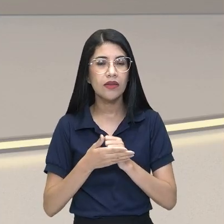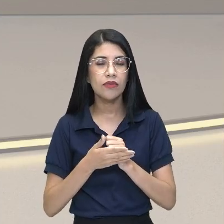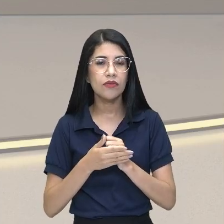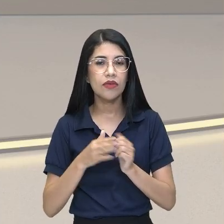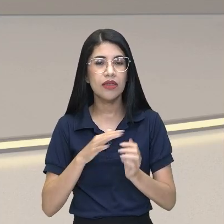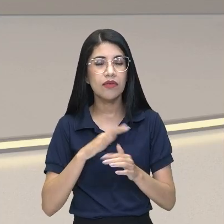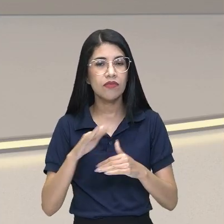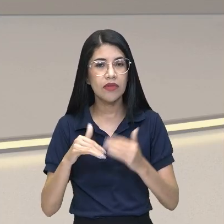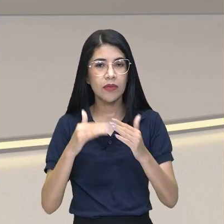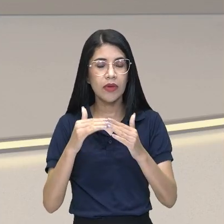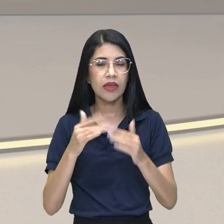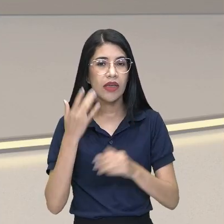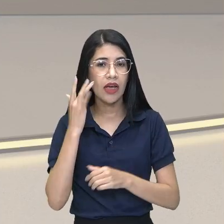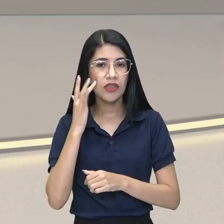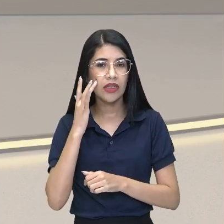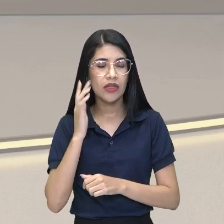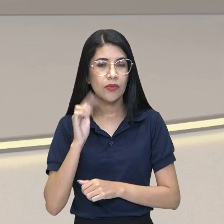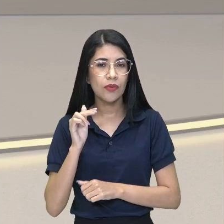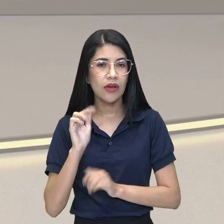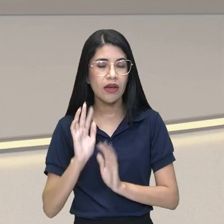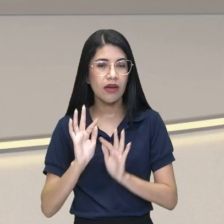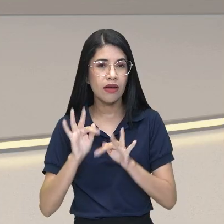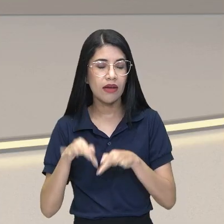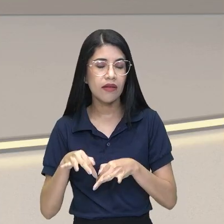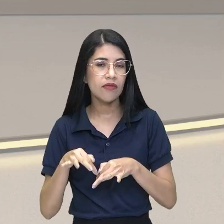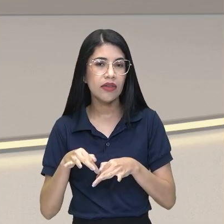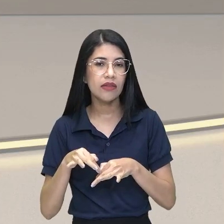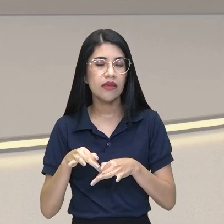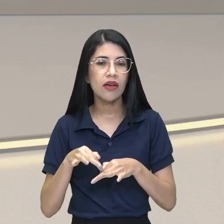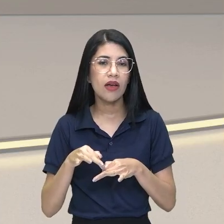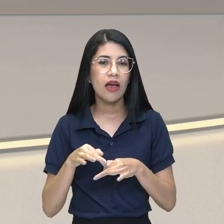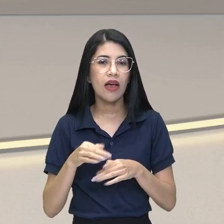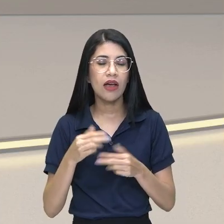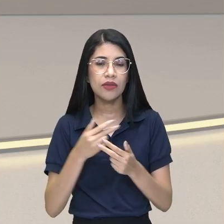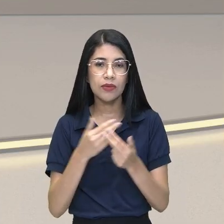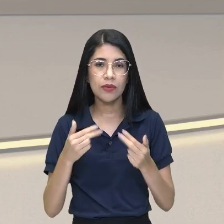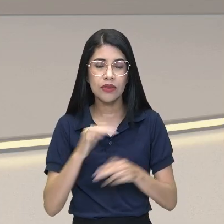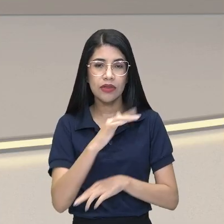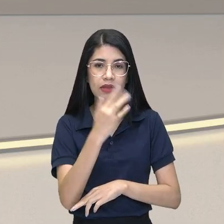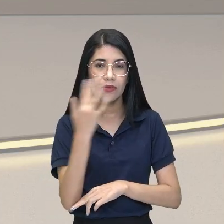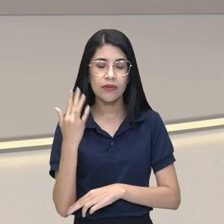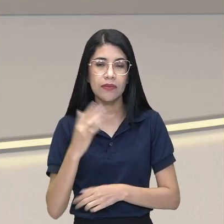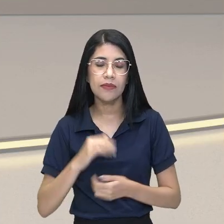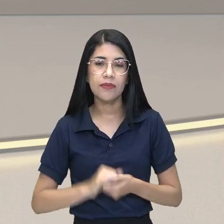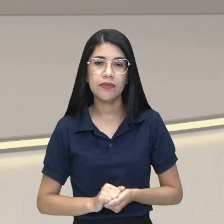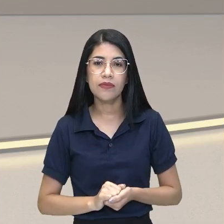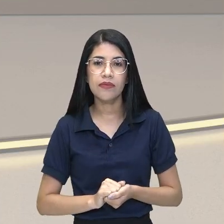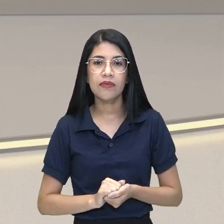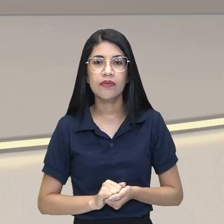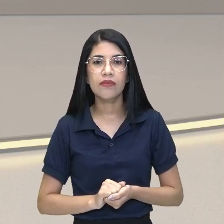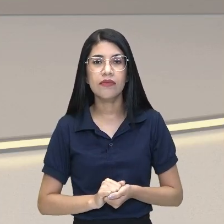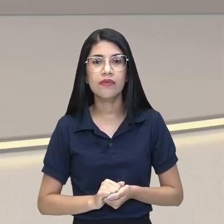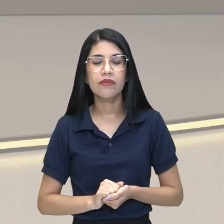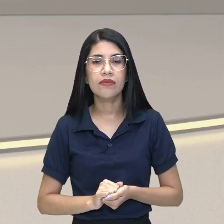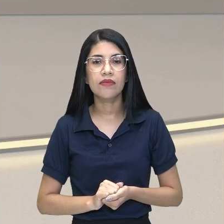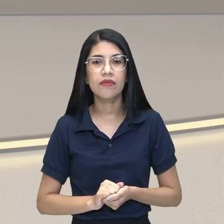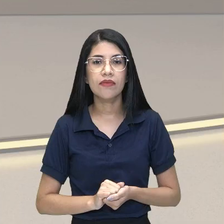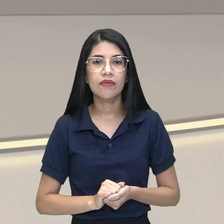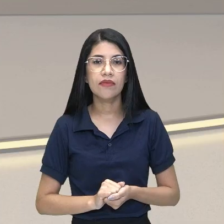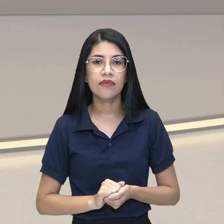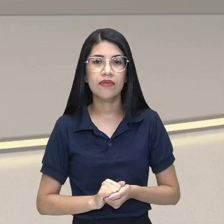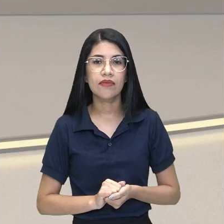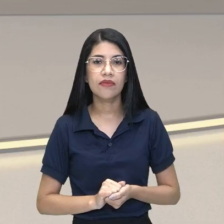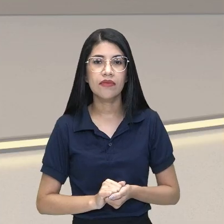senhora falou, a finitude dos recursos naturais e nem tampouco leva em consideração os impactos ambientais. Exatamente. E aí, né,